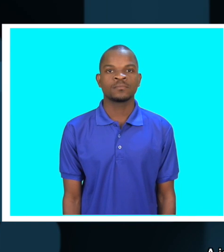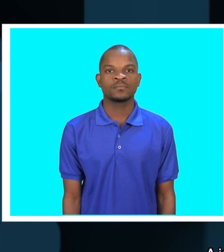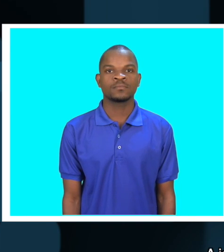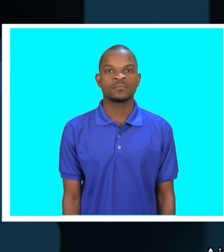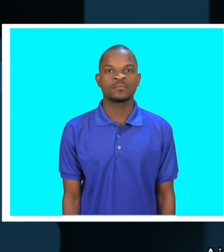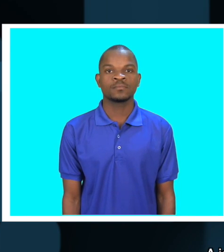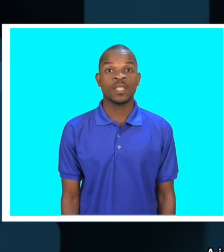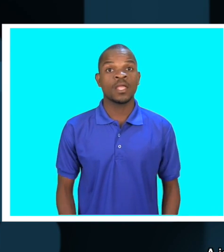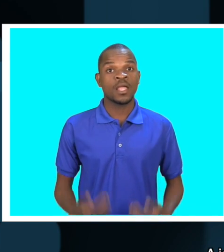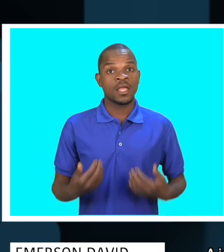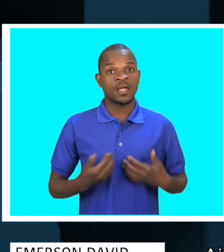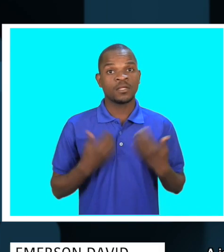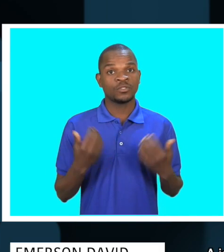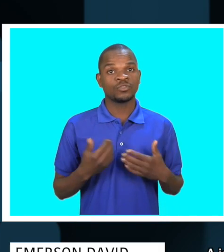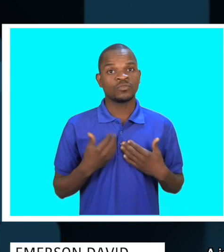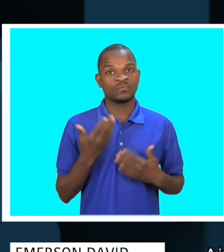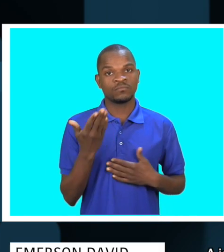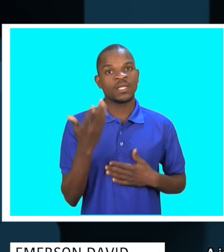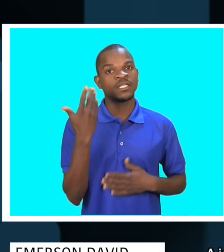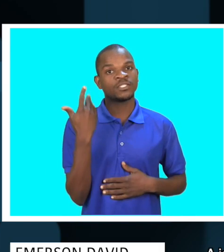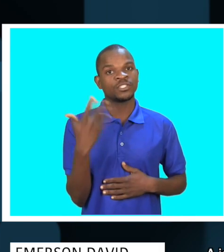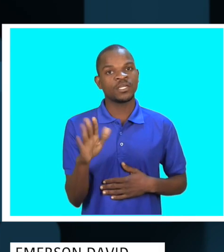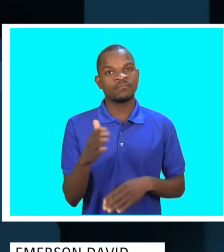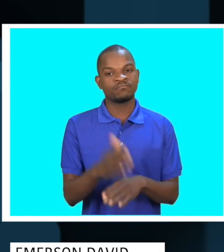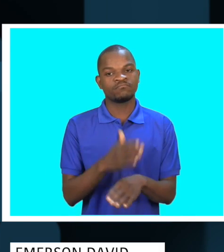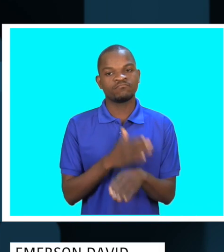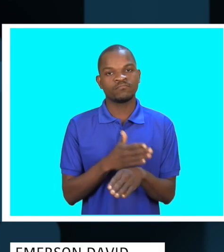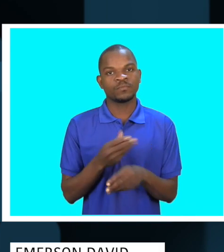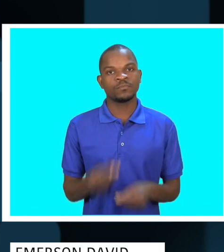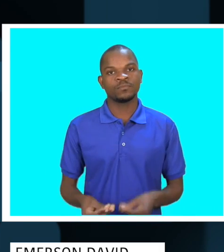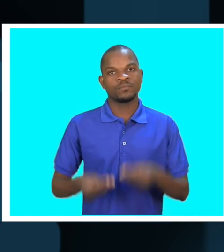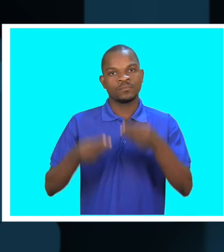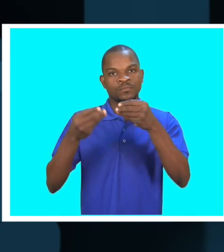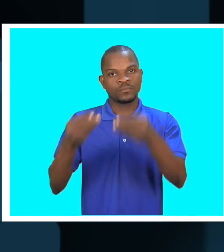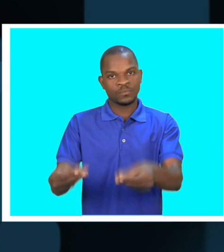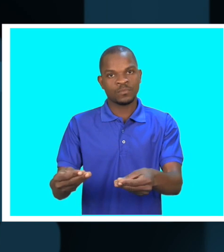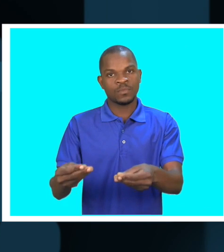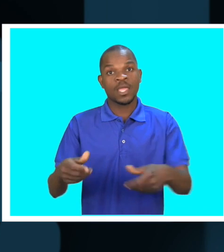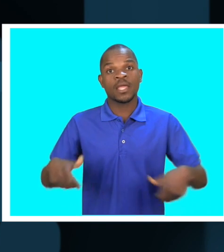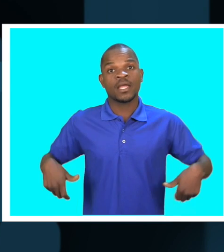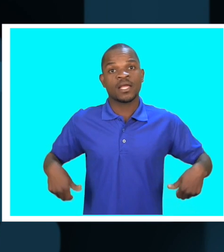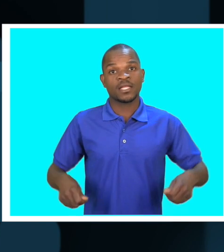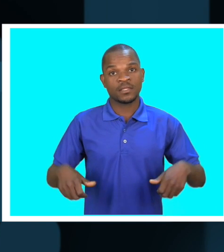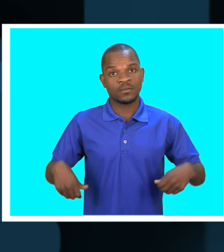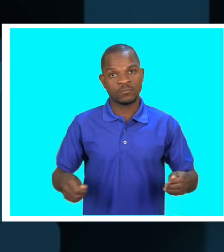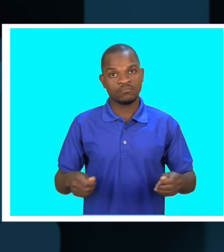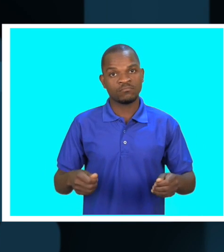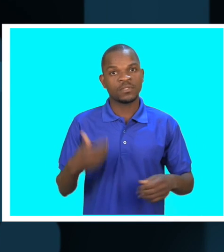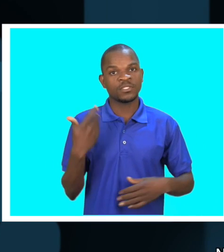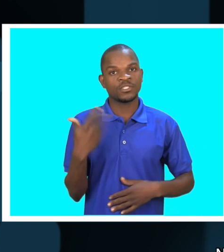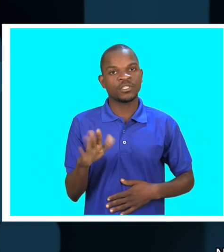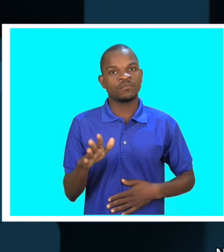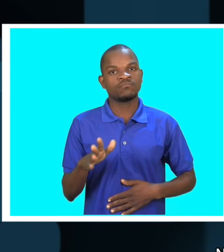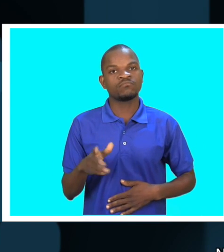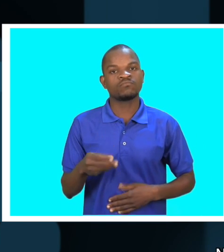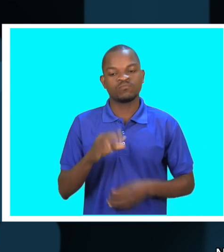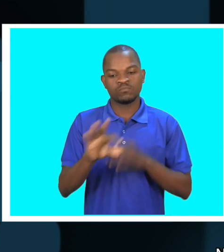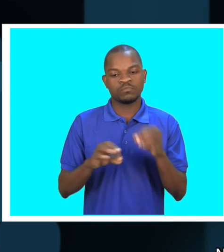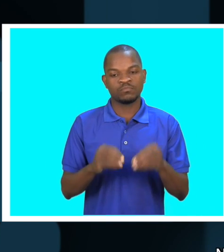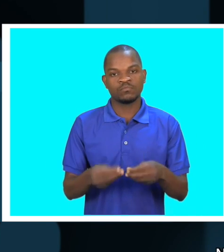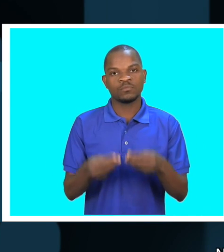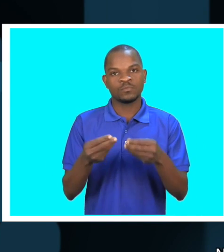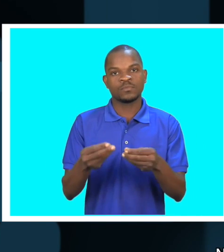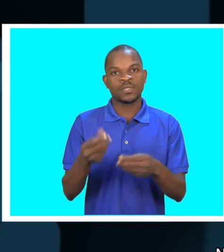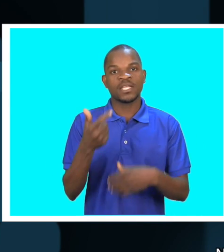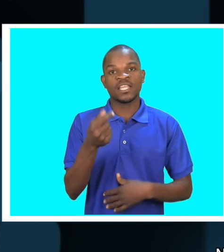em questão, já havia beneficiado de uma cadeira de rodas que foi fornecida pela TV Surdo e no